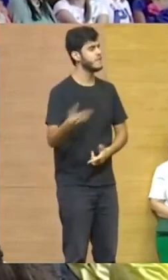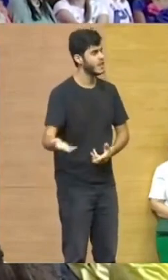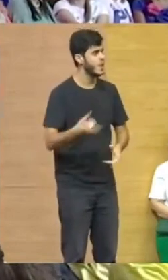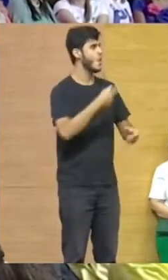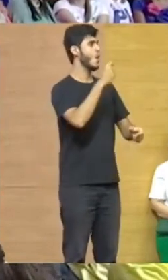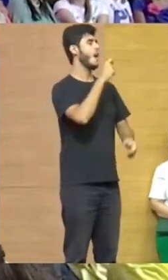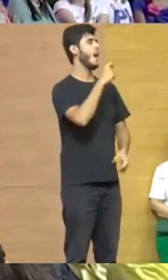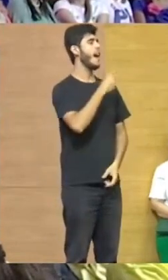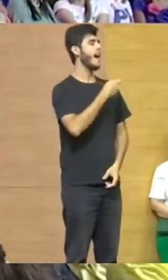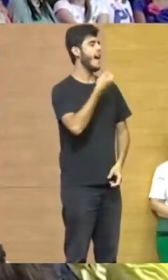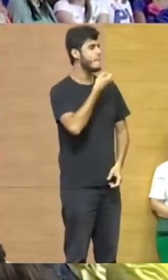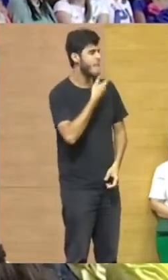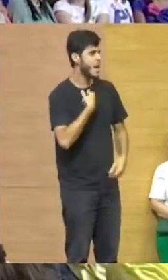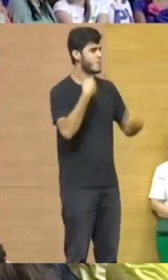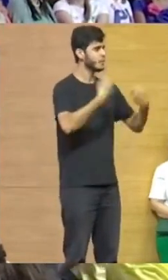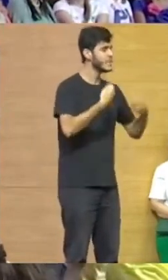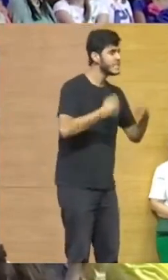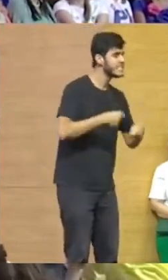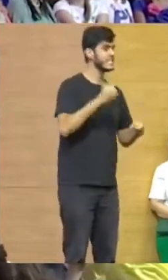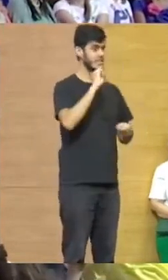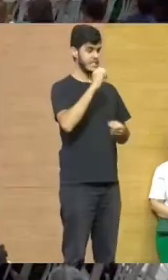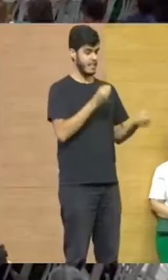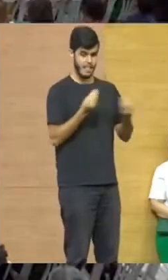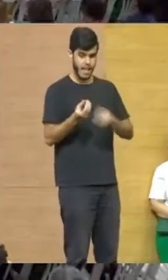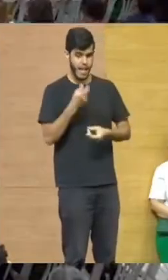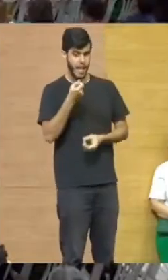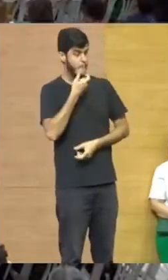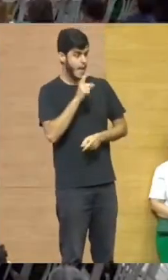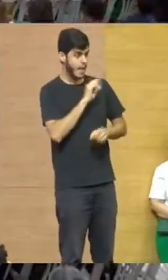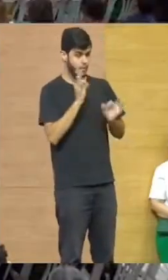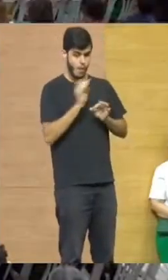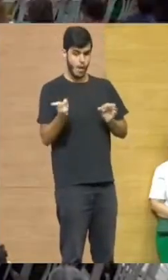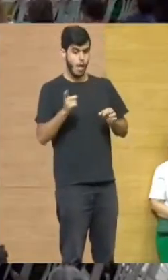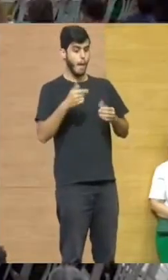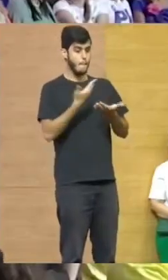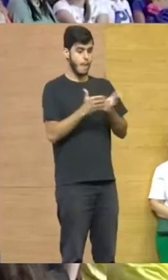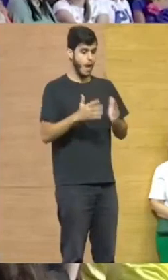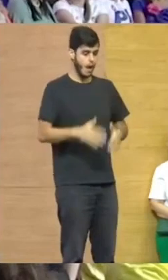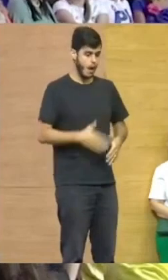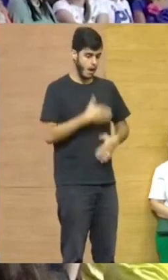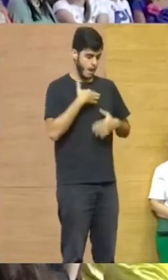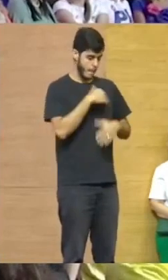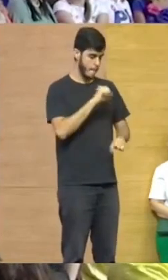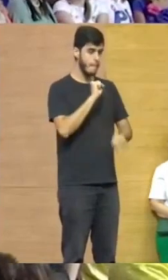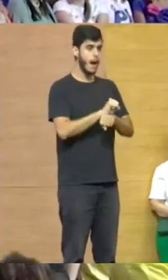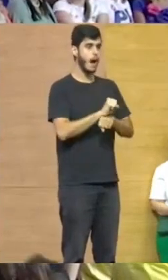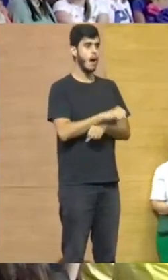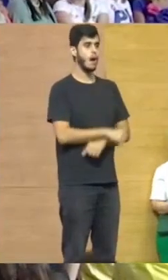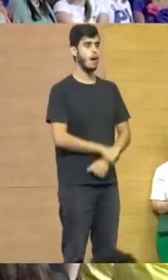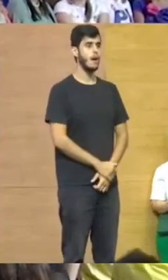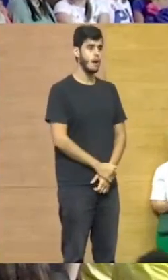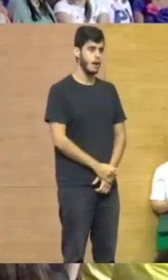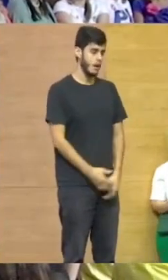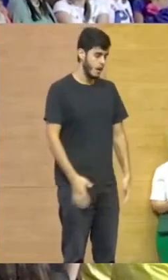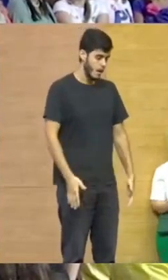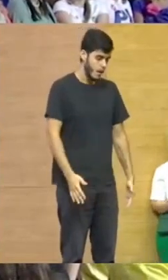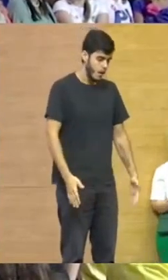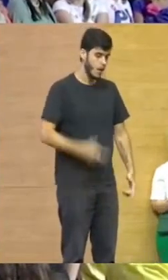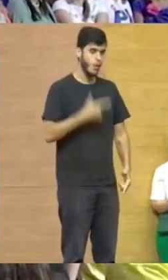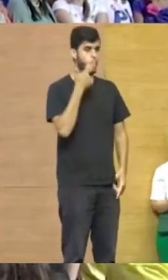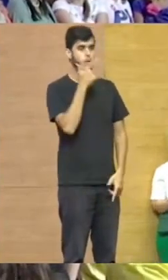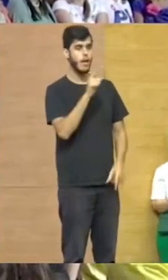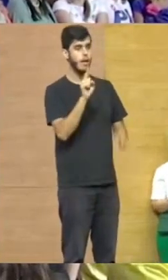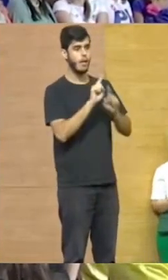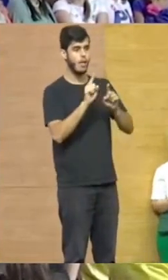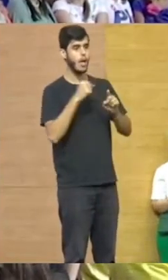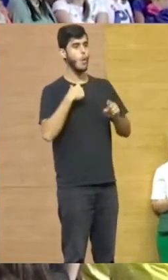Se não der a medicação, ele pode perder os movimentos. Vamos respeitar o dinheiro público. A